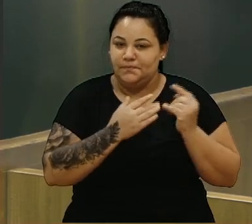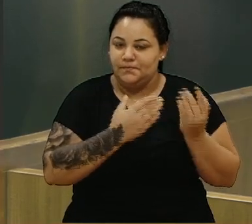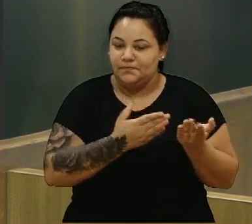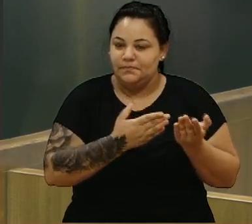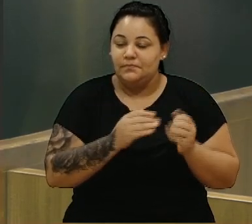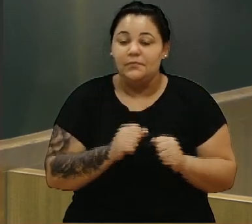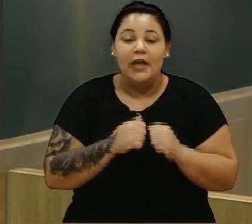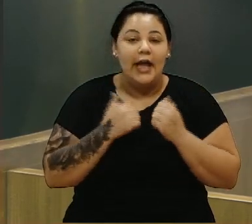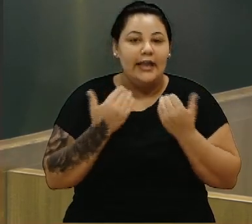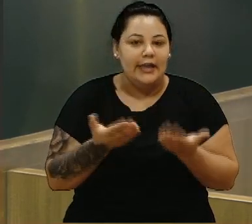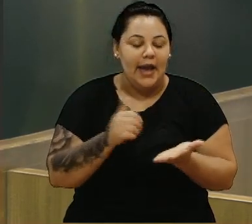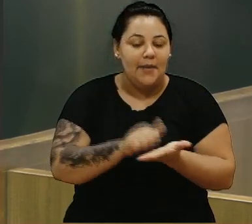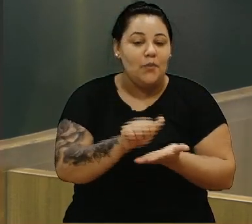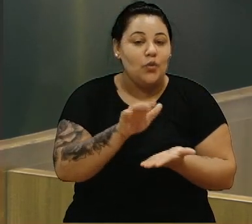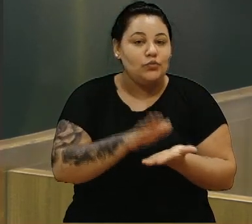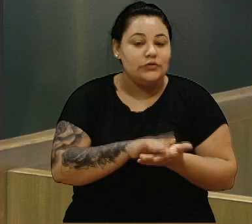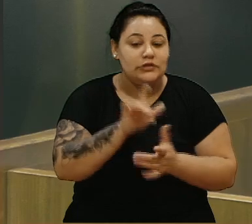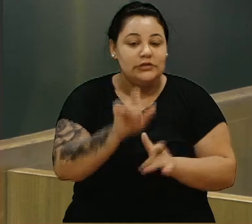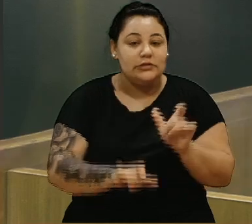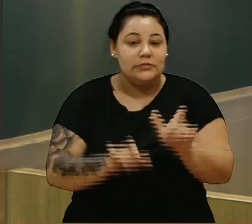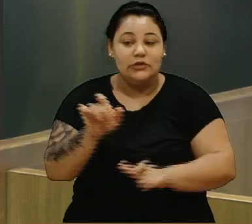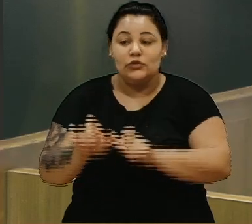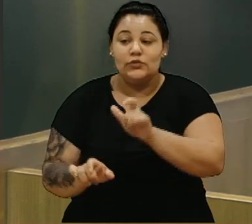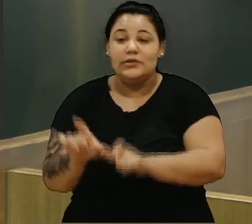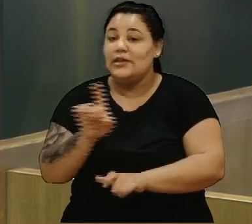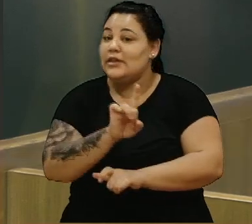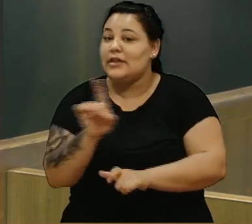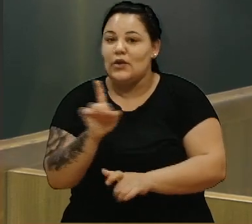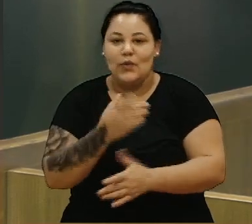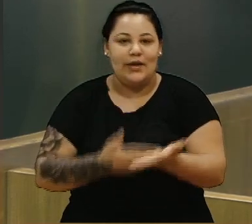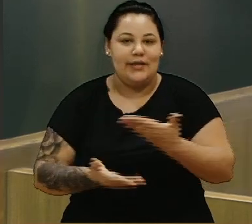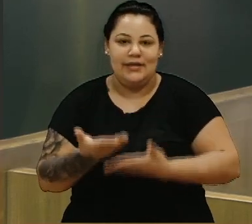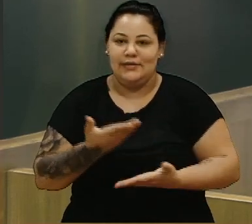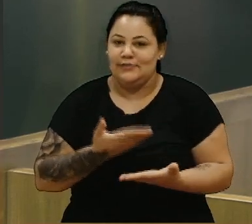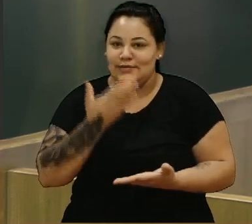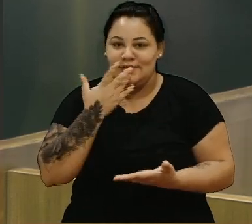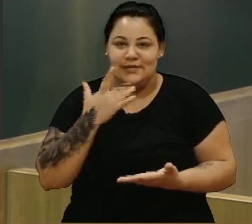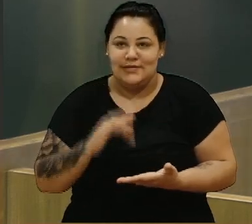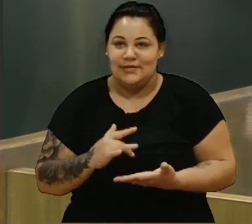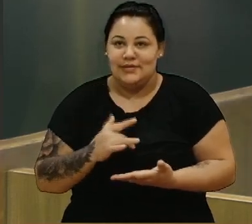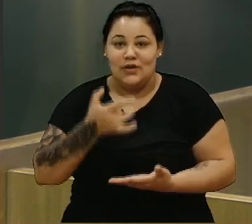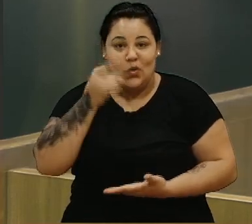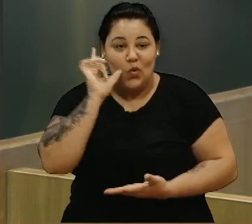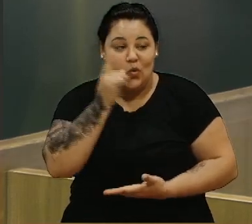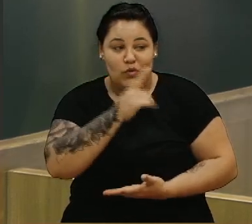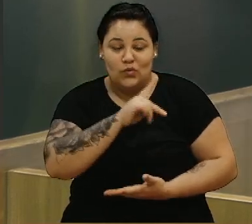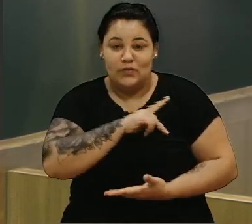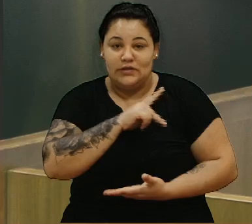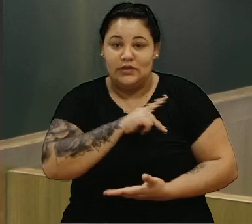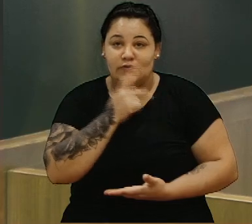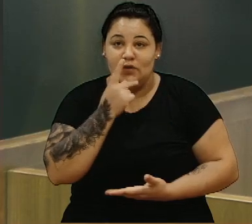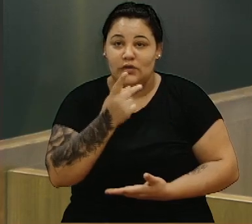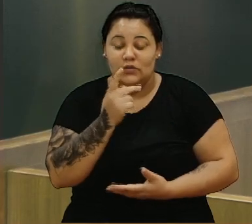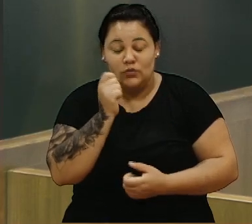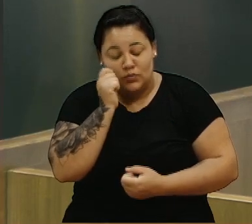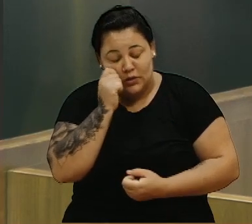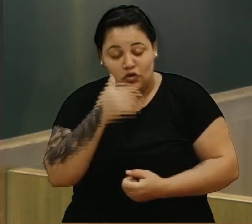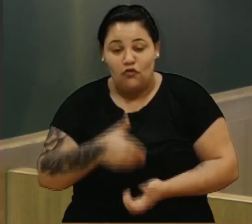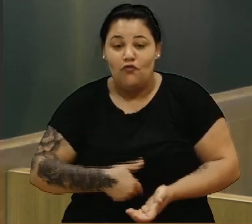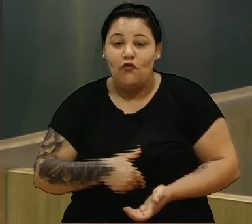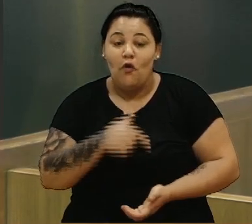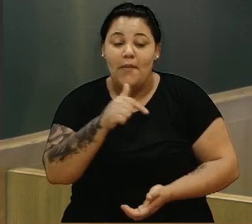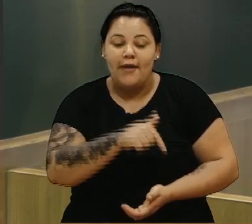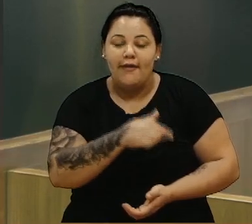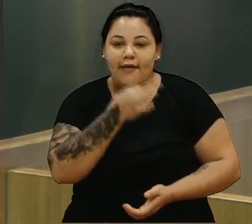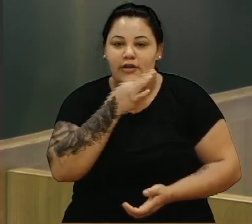cadê a multa desses que não estão atendendo as crianças que estão, como ontem aqui o presidente fez menção, que estão dormindo com fome aqui em Caxias?